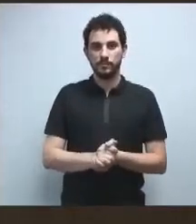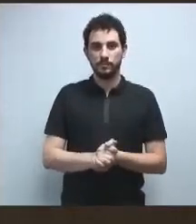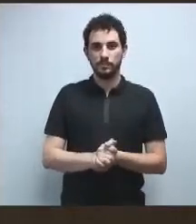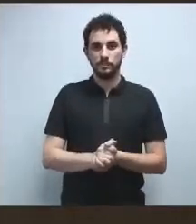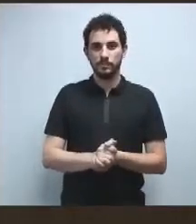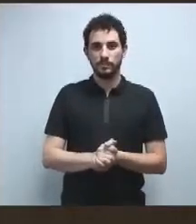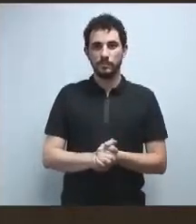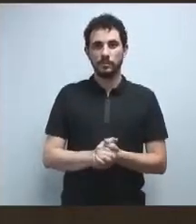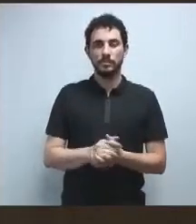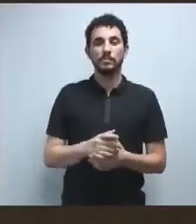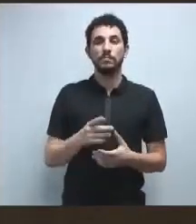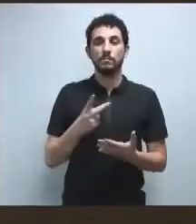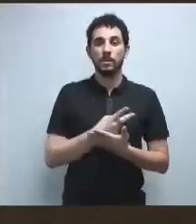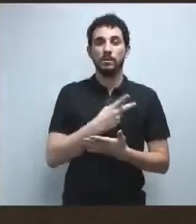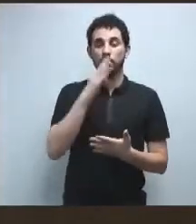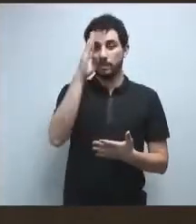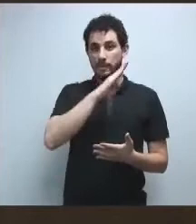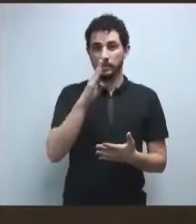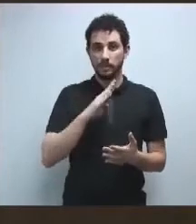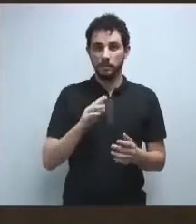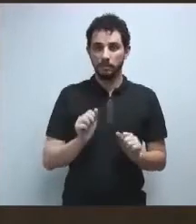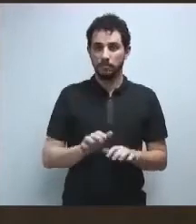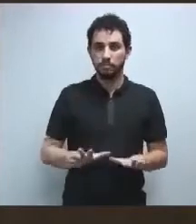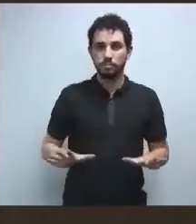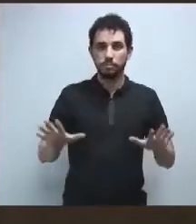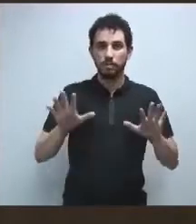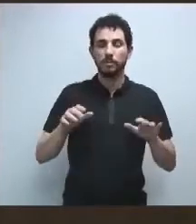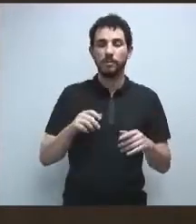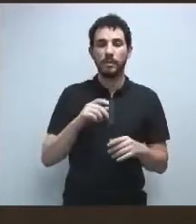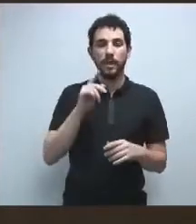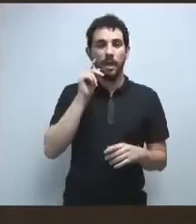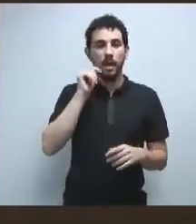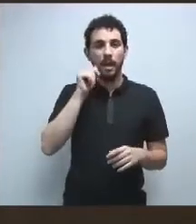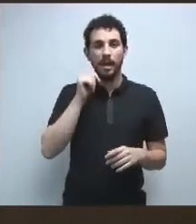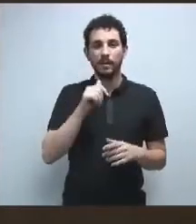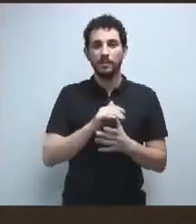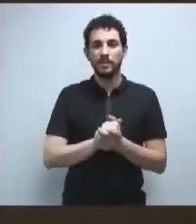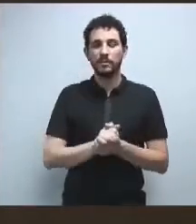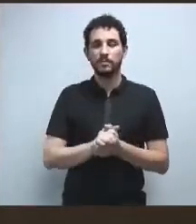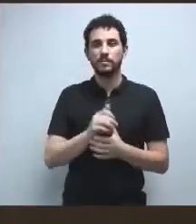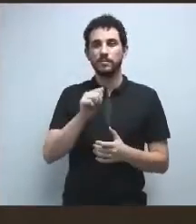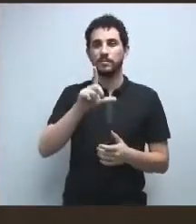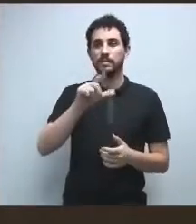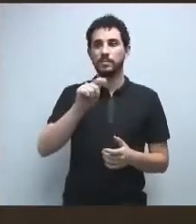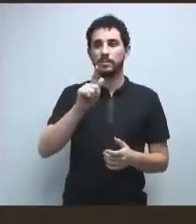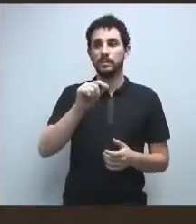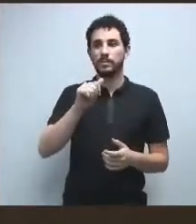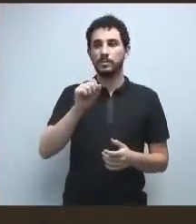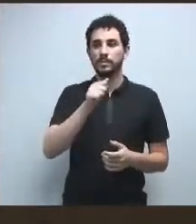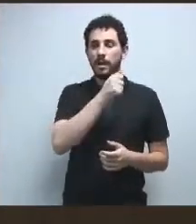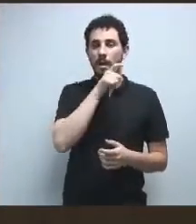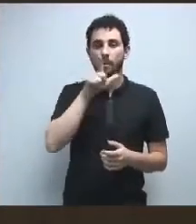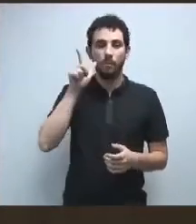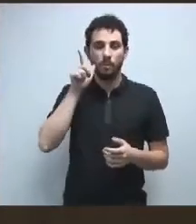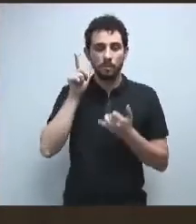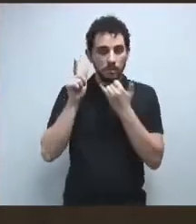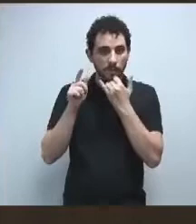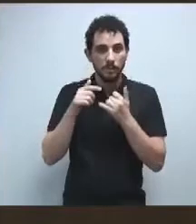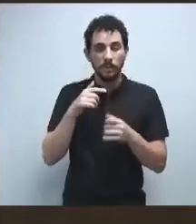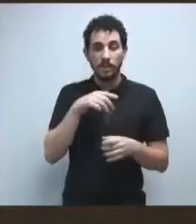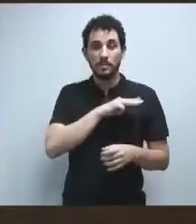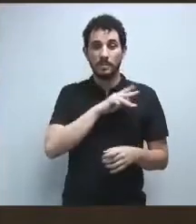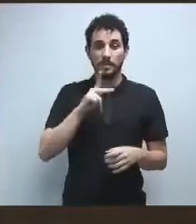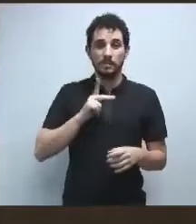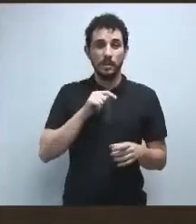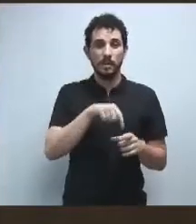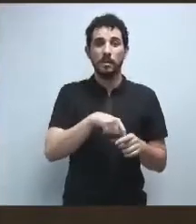tivemos no brasil inteiro em alagoas o presidente da associação do ministério público era